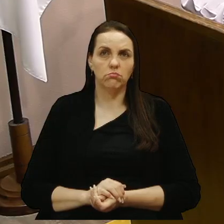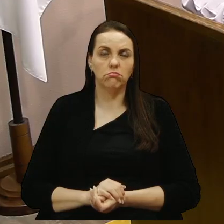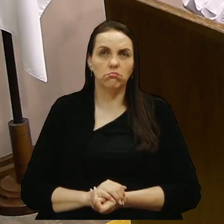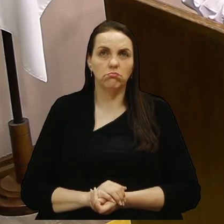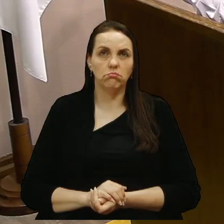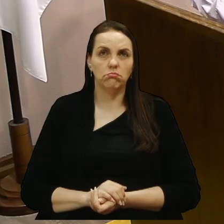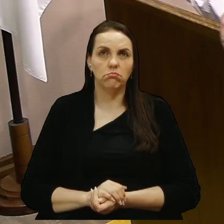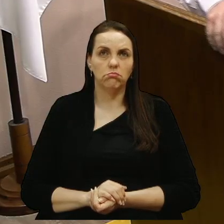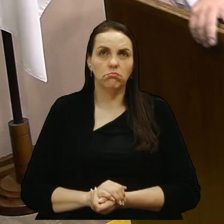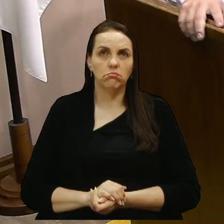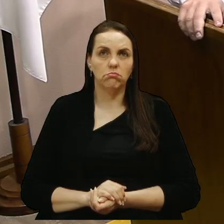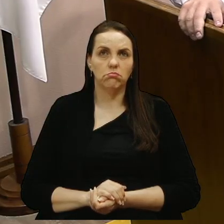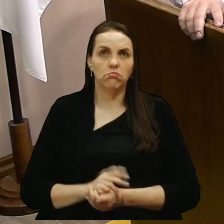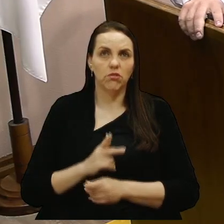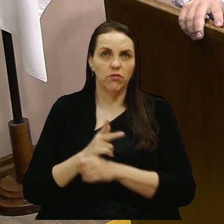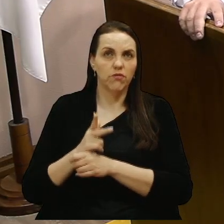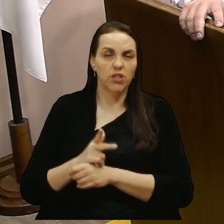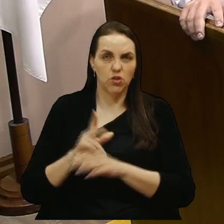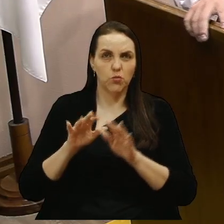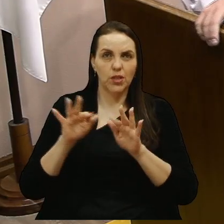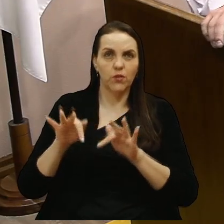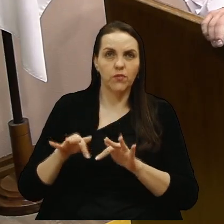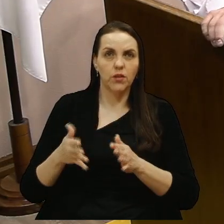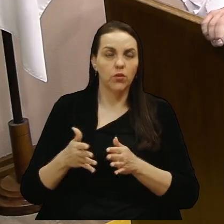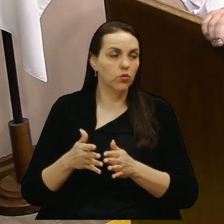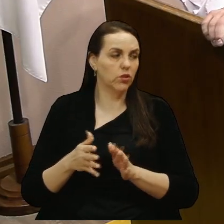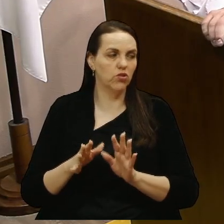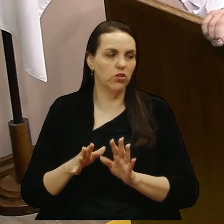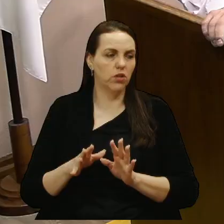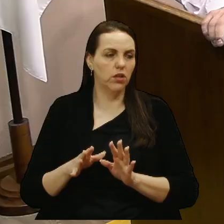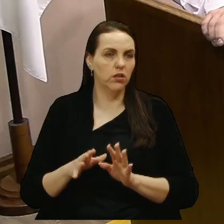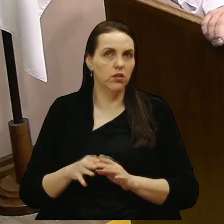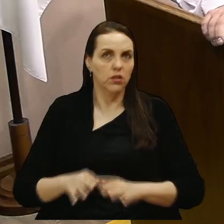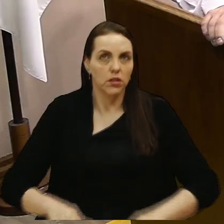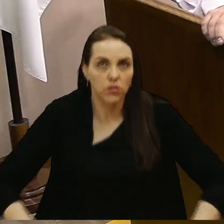Eu acho que o vídeo dá para colocar no final daí.